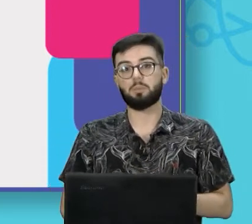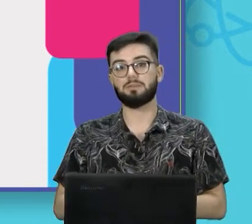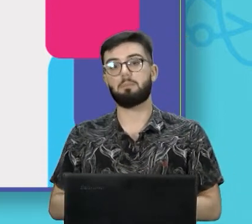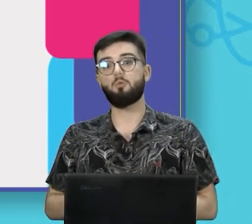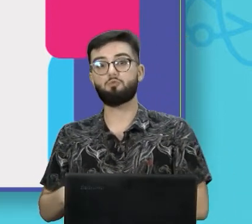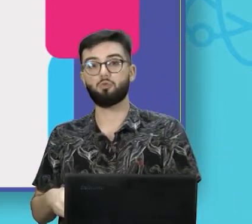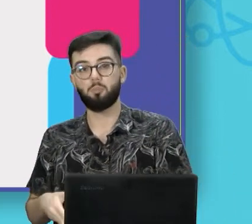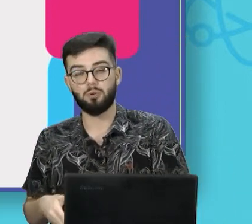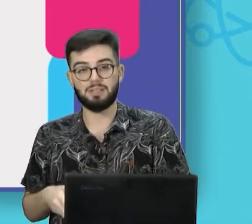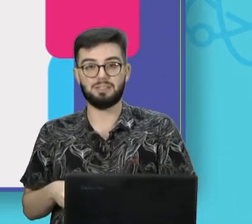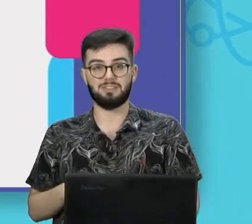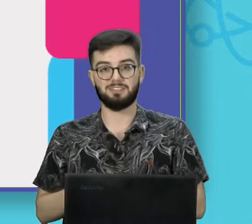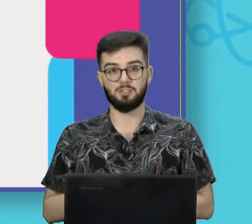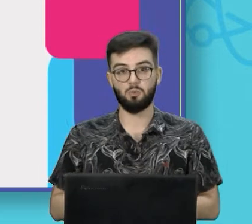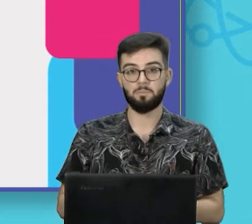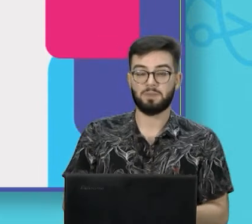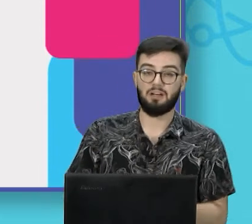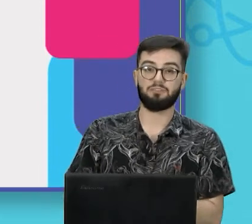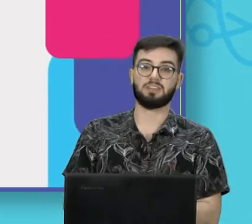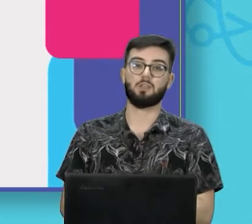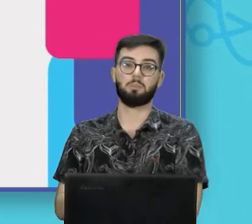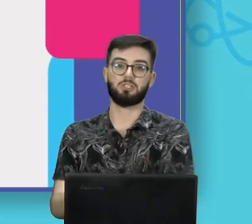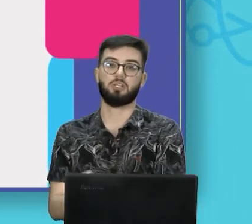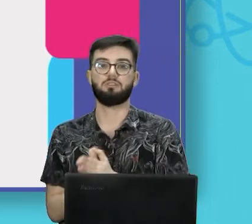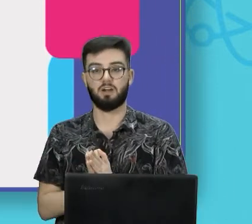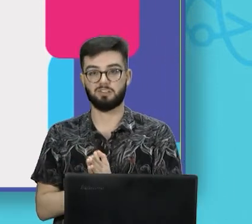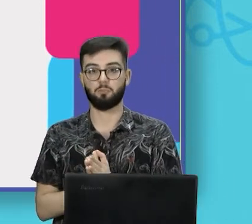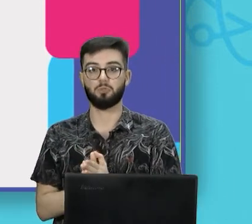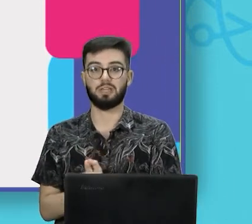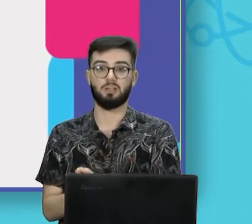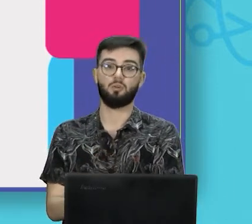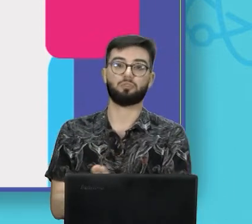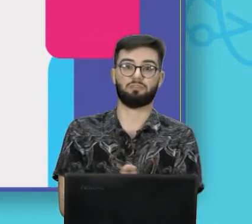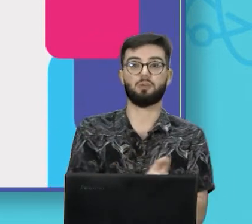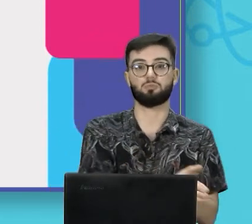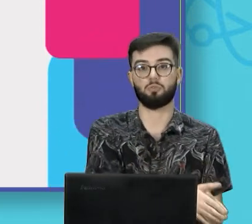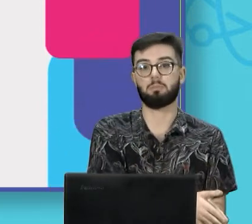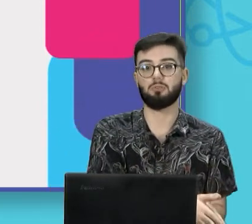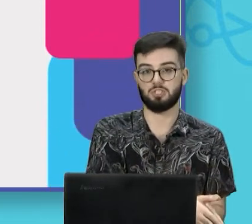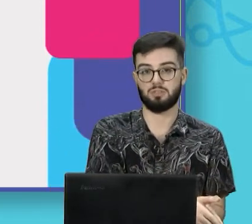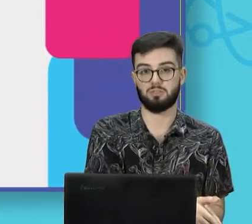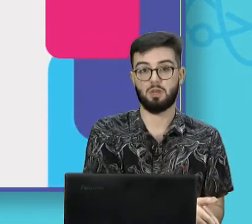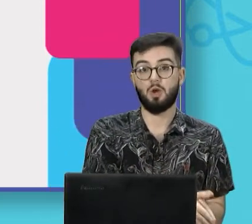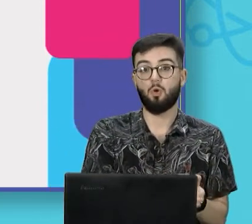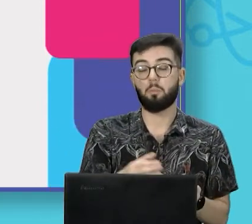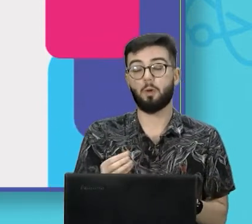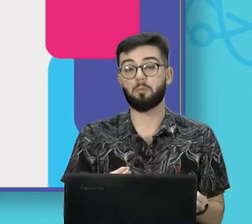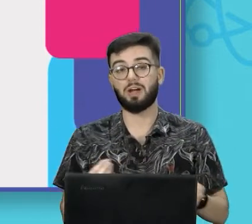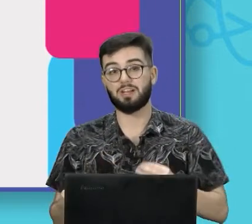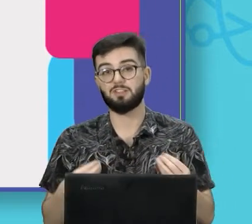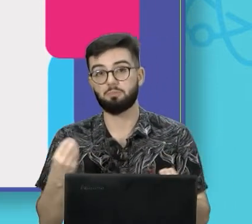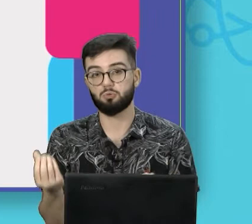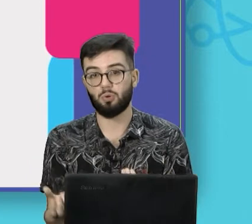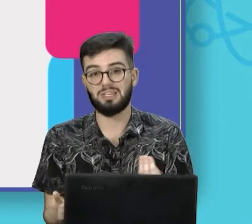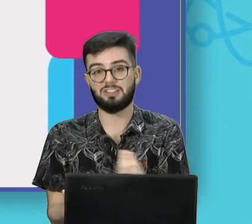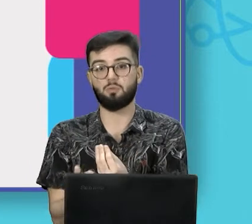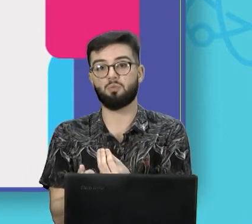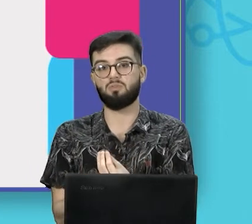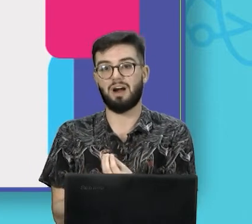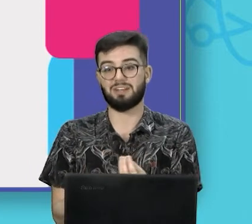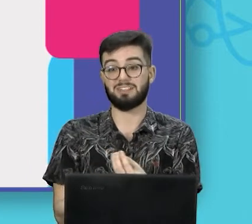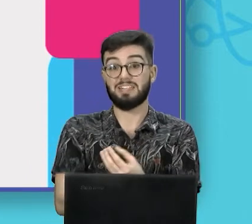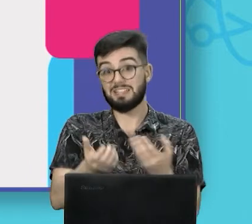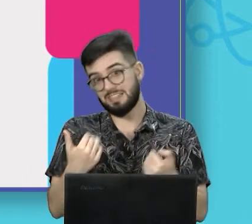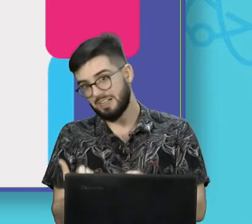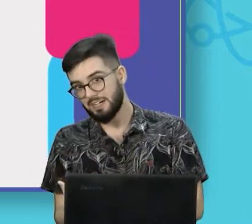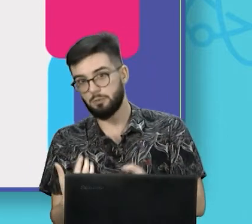E qual é o principal grupo que tenha sido afetado Pela chegada de Vargas ao poder os cafeicultores Paulistas o próprio cara que disputou